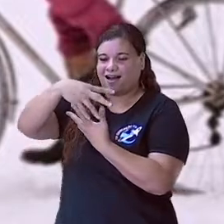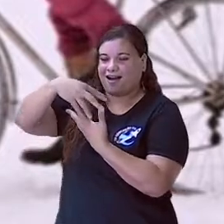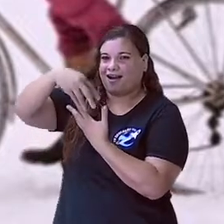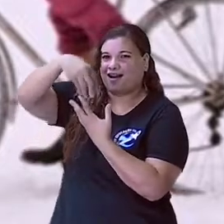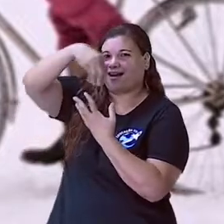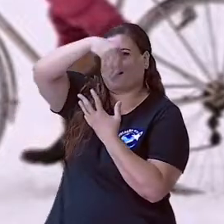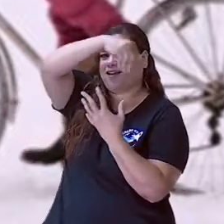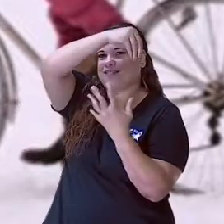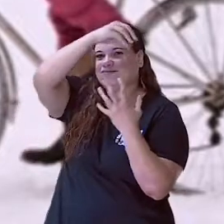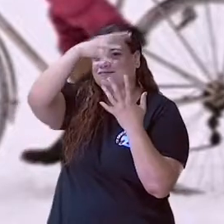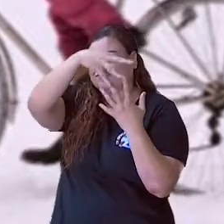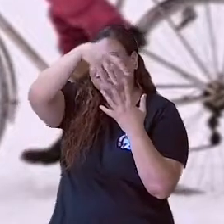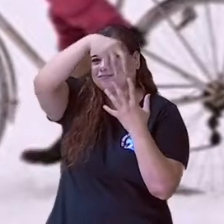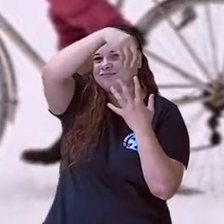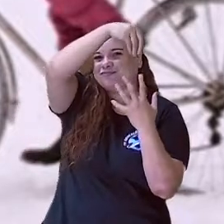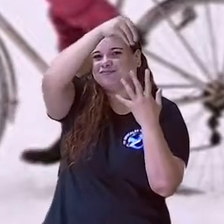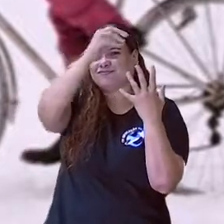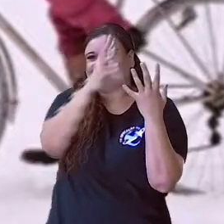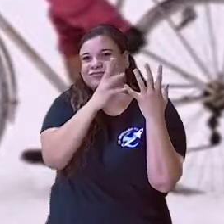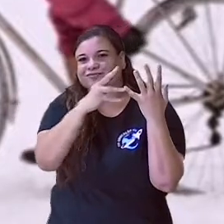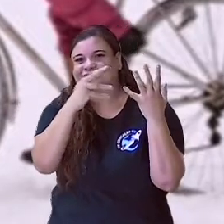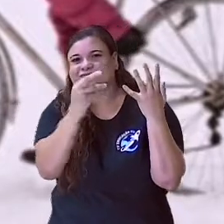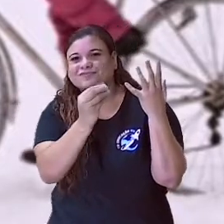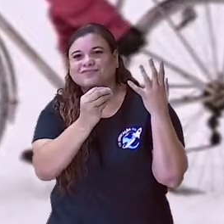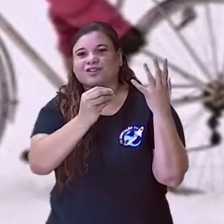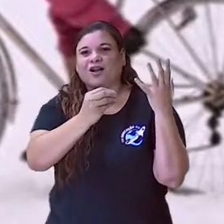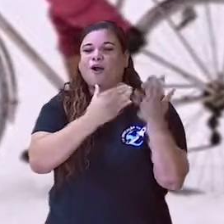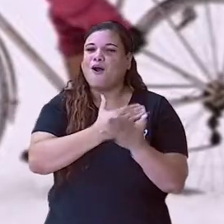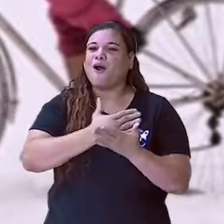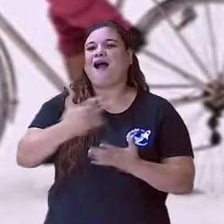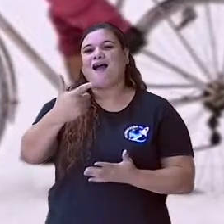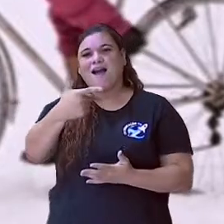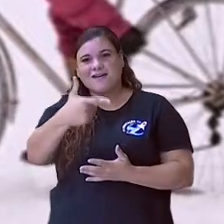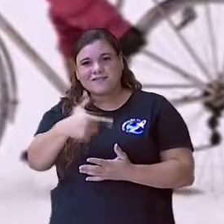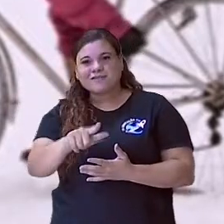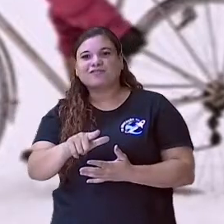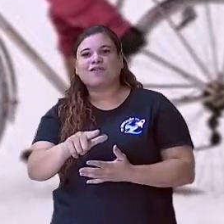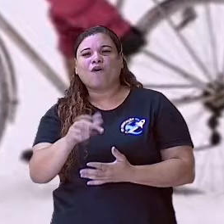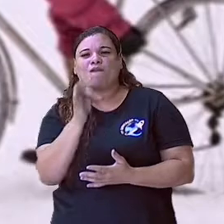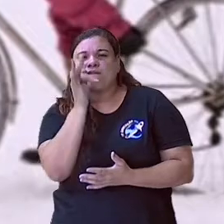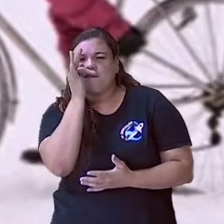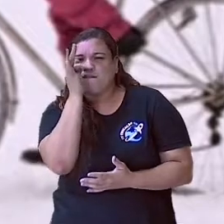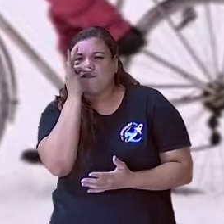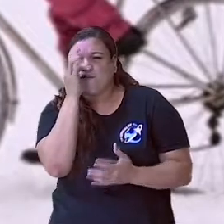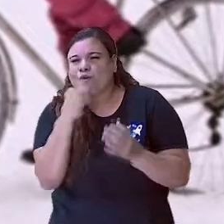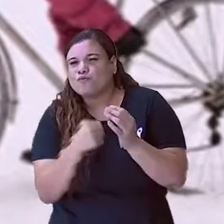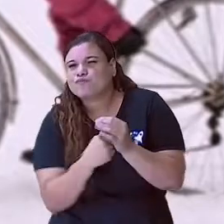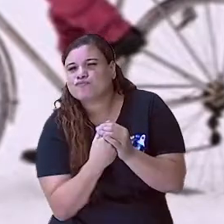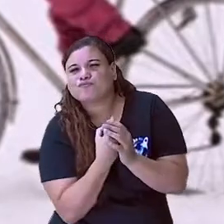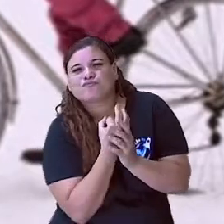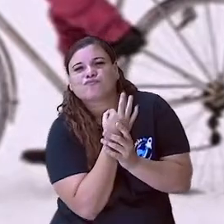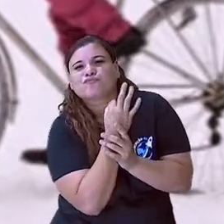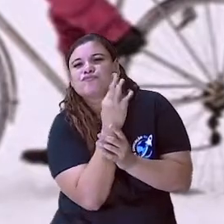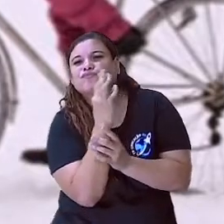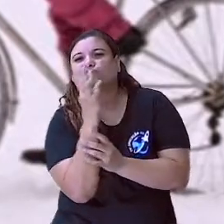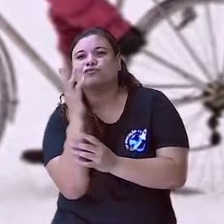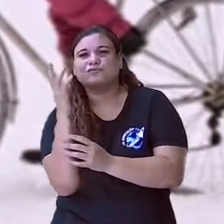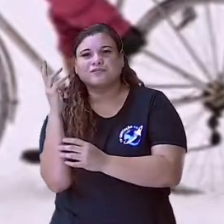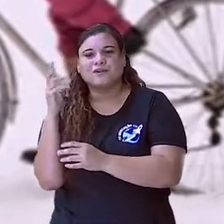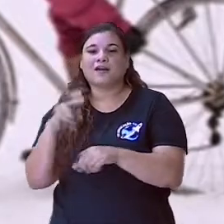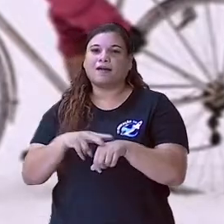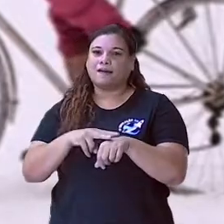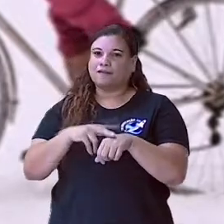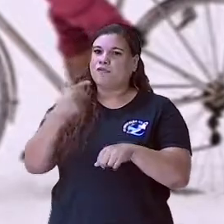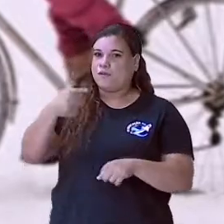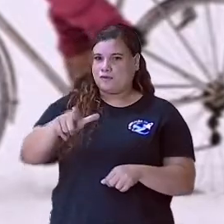florescer novamente. E aí nós podemos dizer agora que nós temos o clima mediterrâneo, tá?